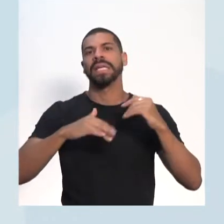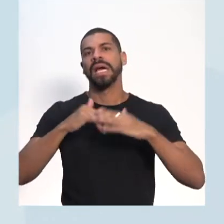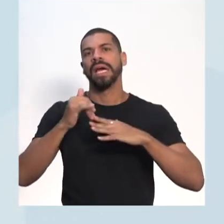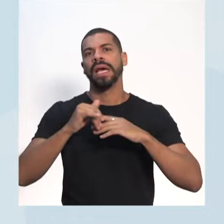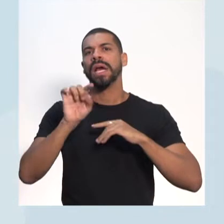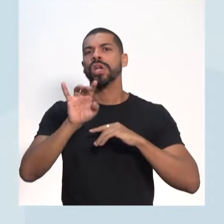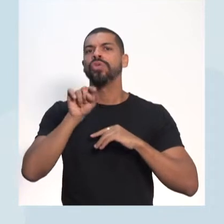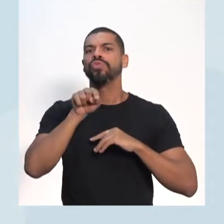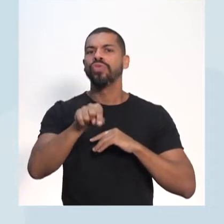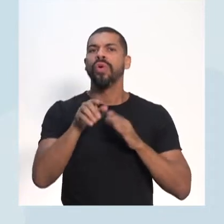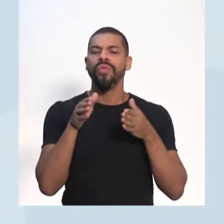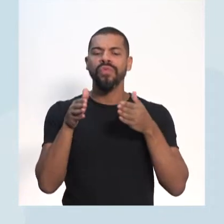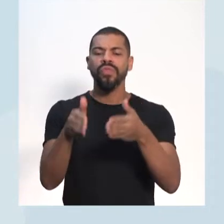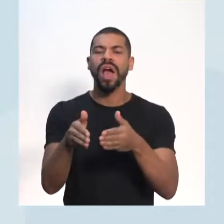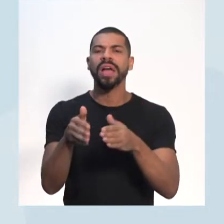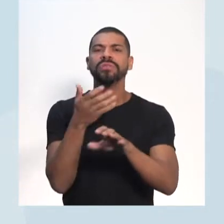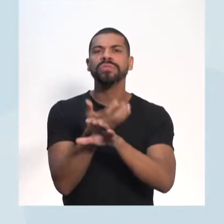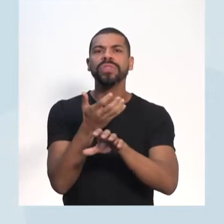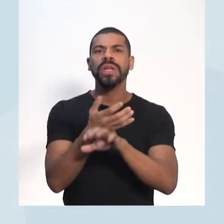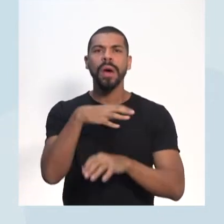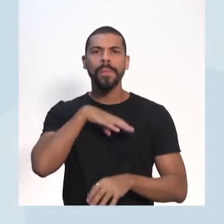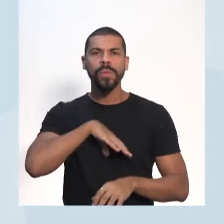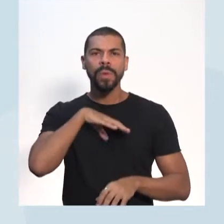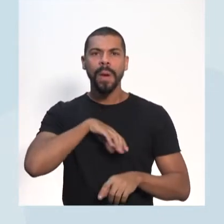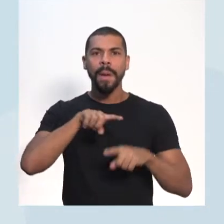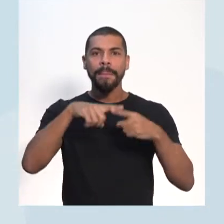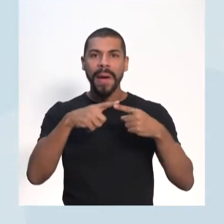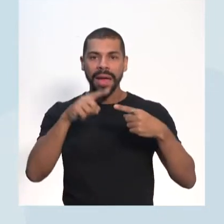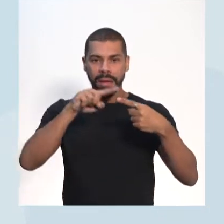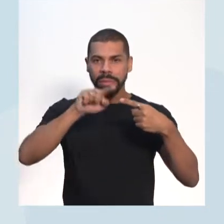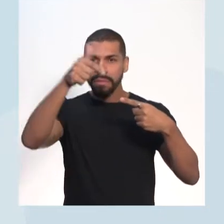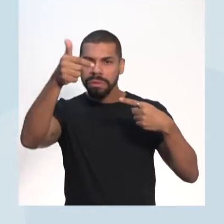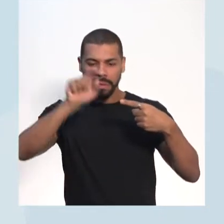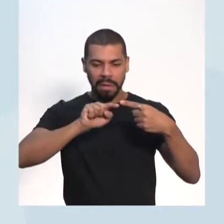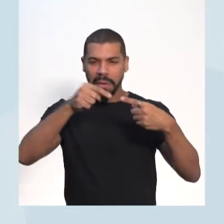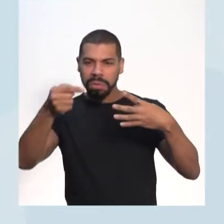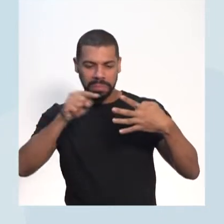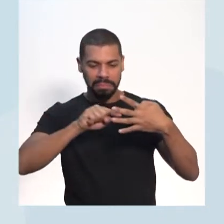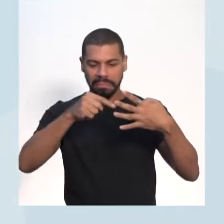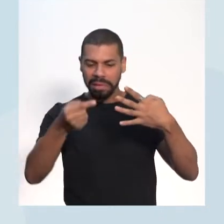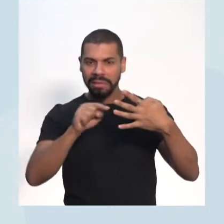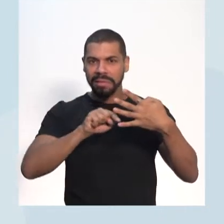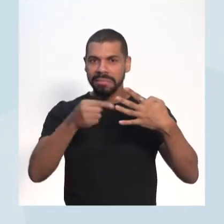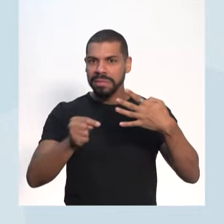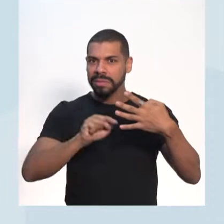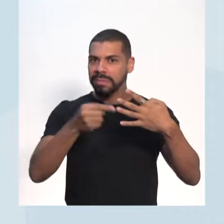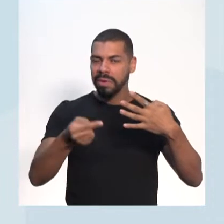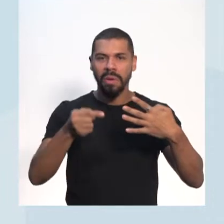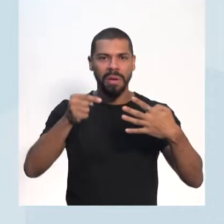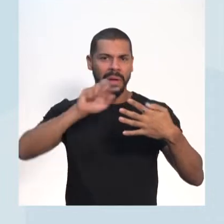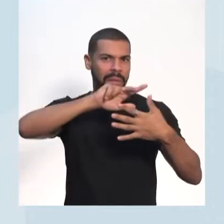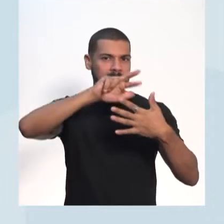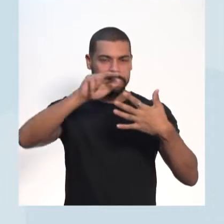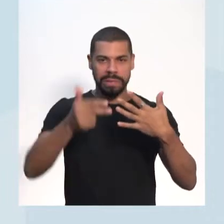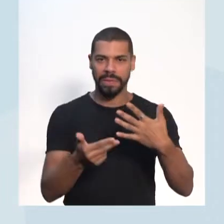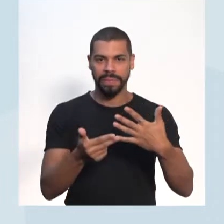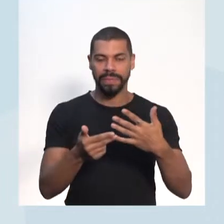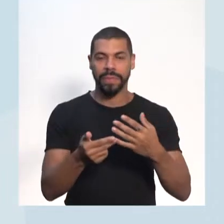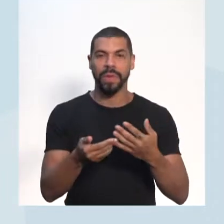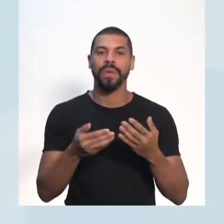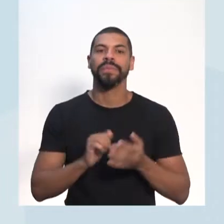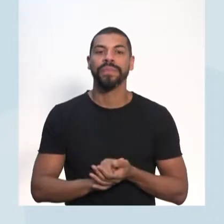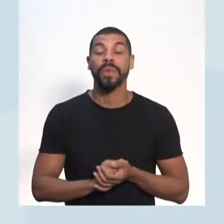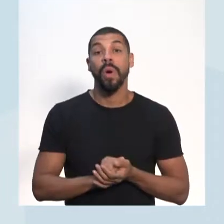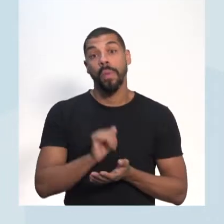fique só em língua portuguesa, mas ela também perpasse outras áreas do conhecimento, outros componentes curriculares, que é o caso